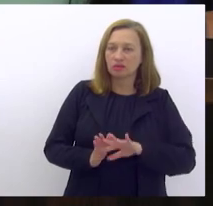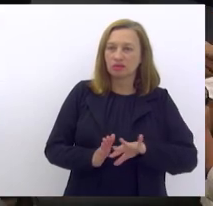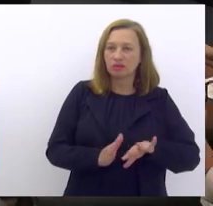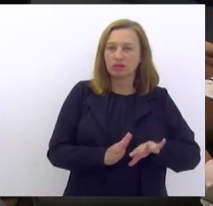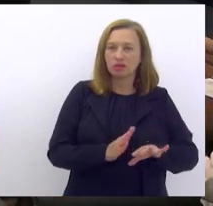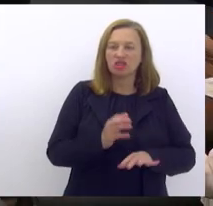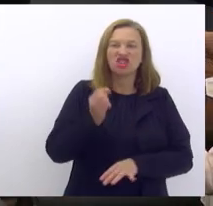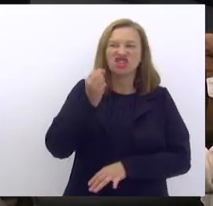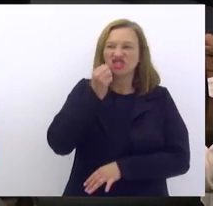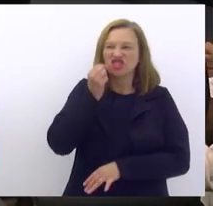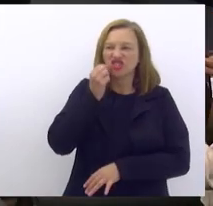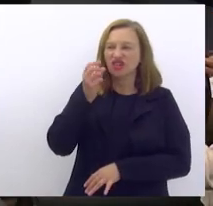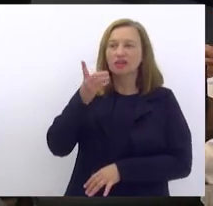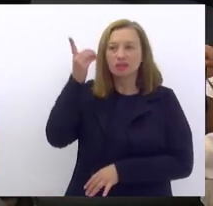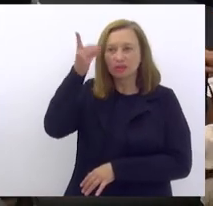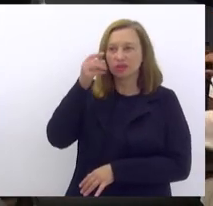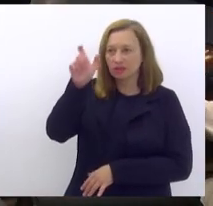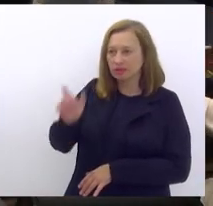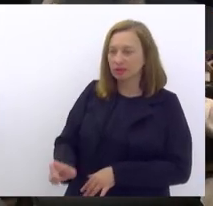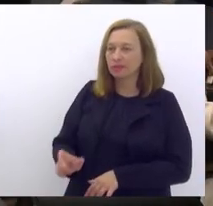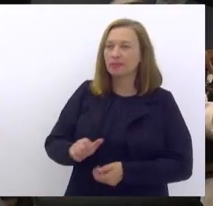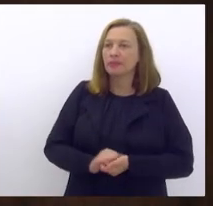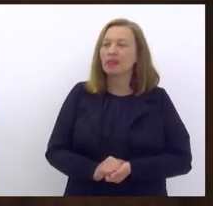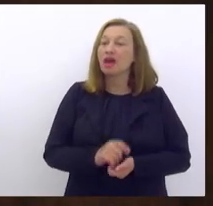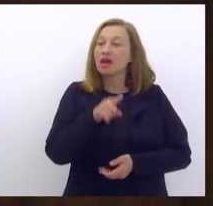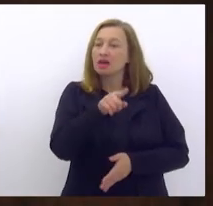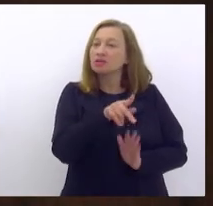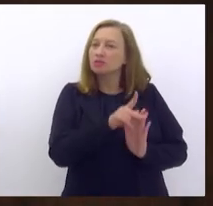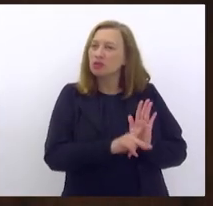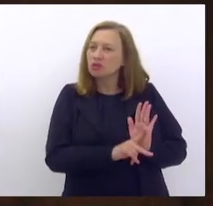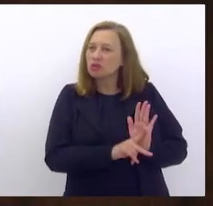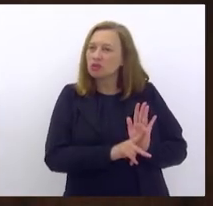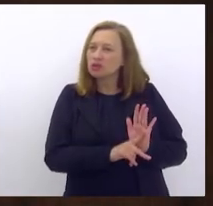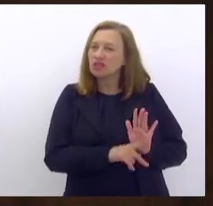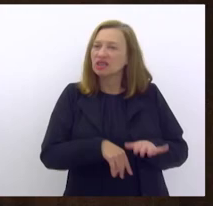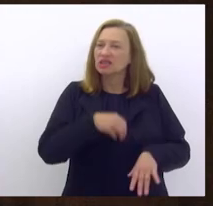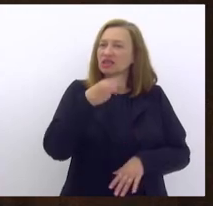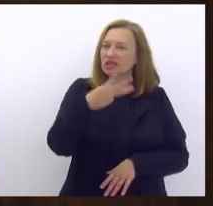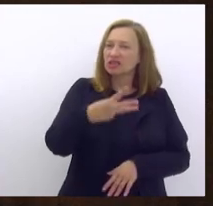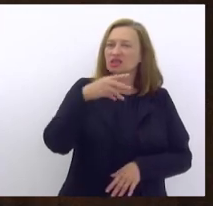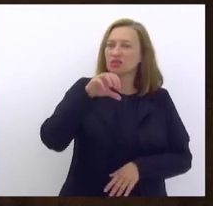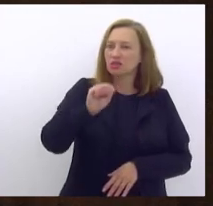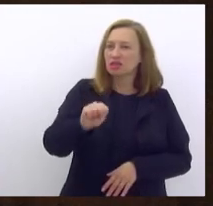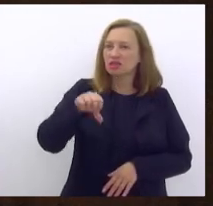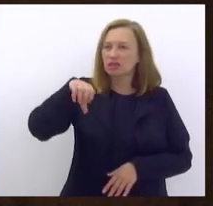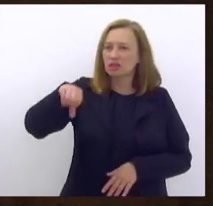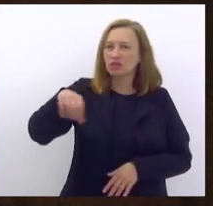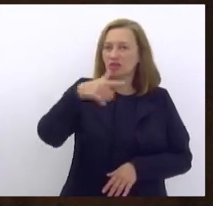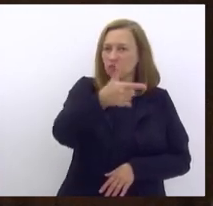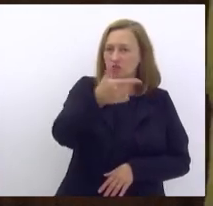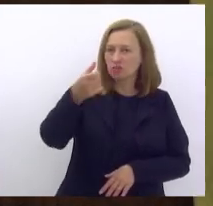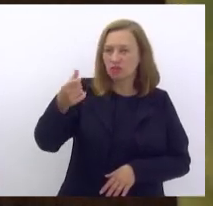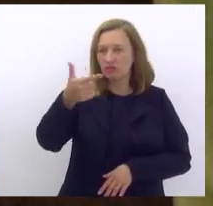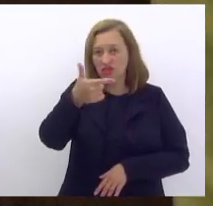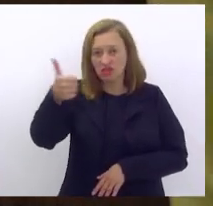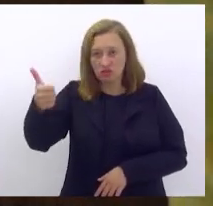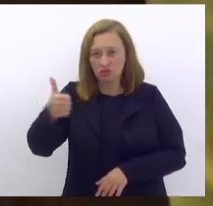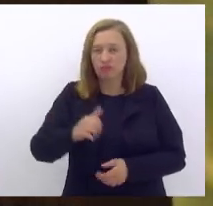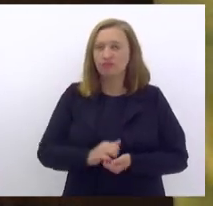Giovanni Ratin, nosso deputado. Esse projeto 389 de 2021